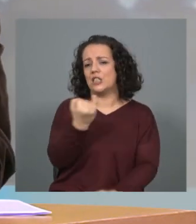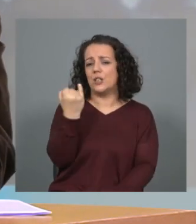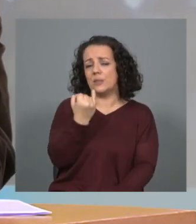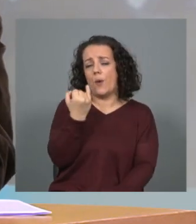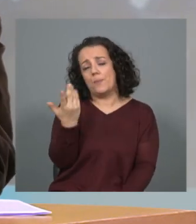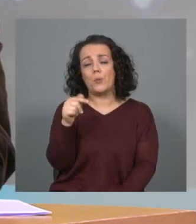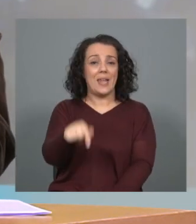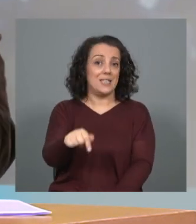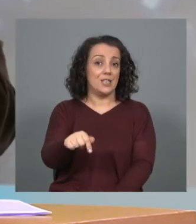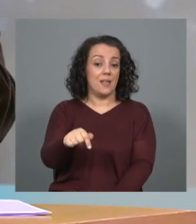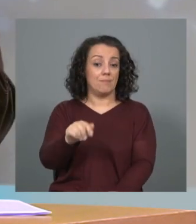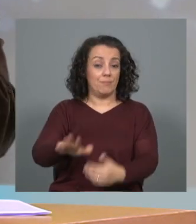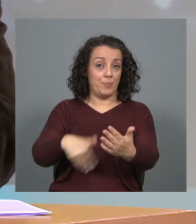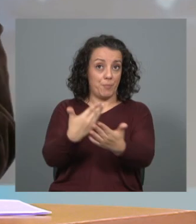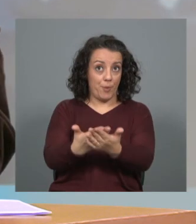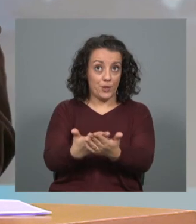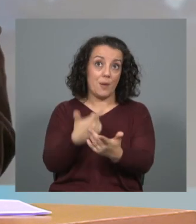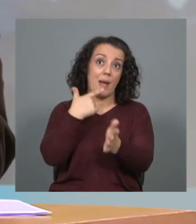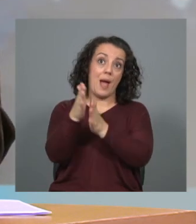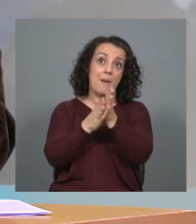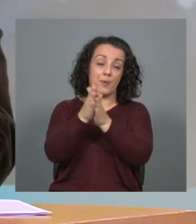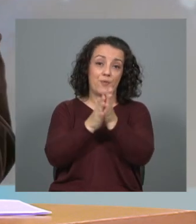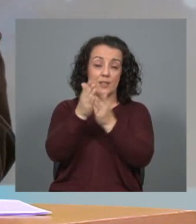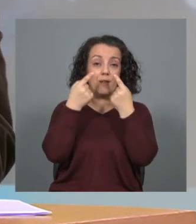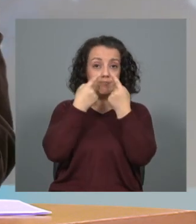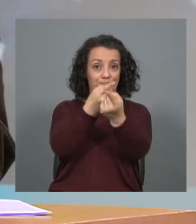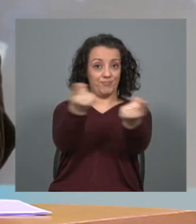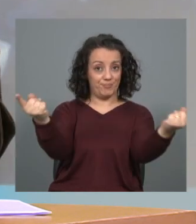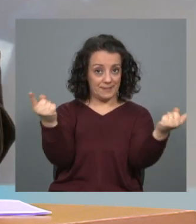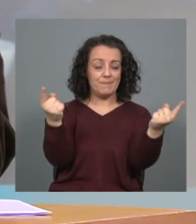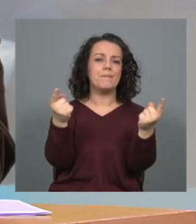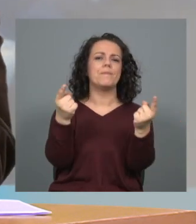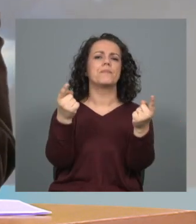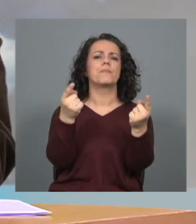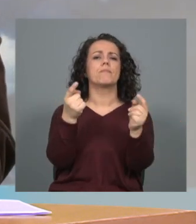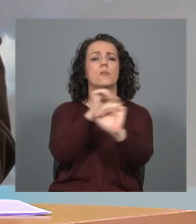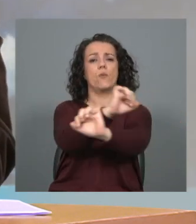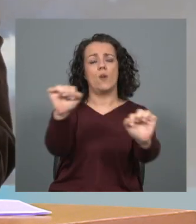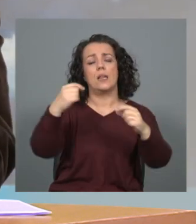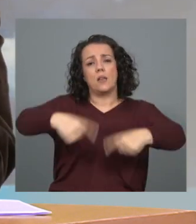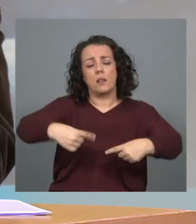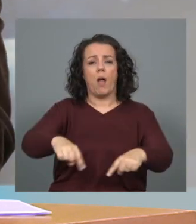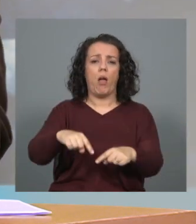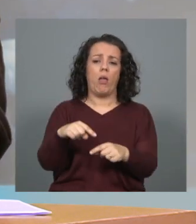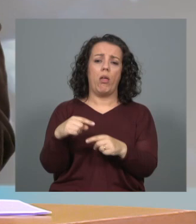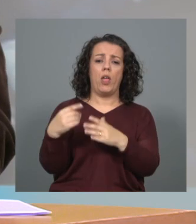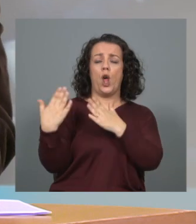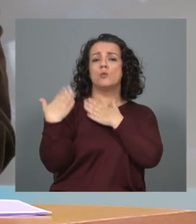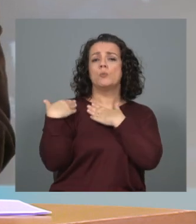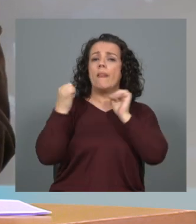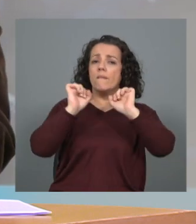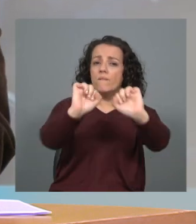proposta vai depender, e aproveito para me dirigir a todos aqueles que têm à sua responsabilidade